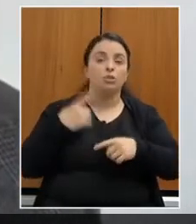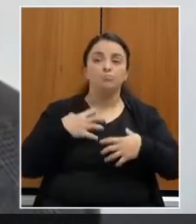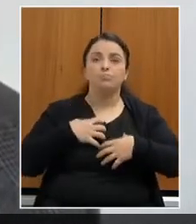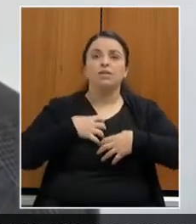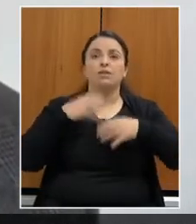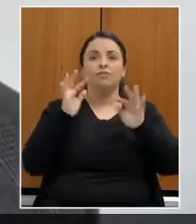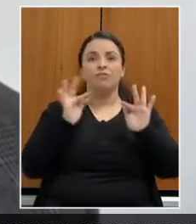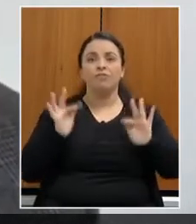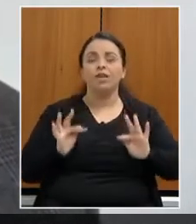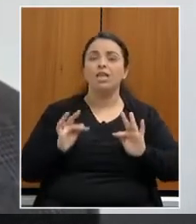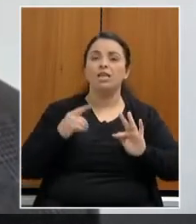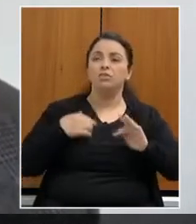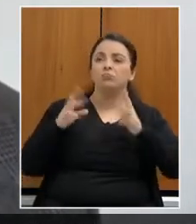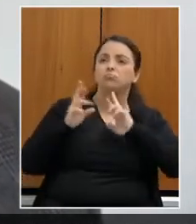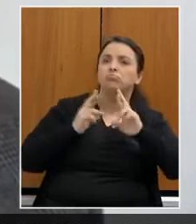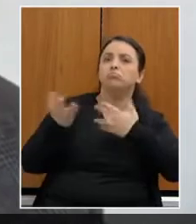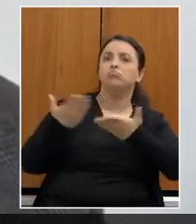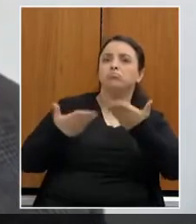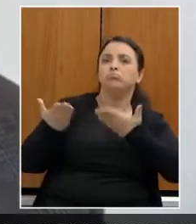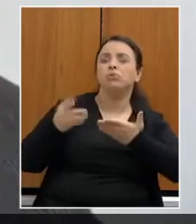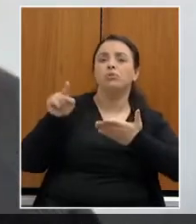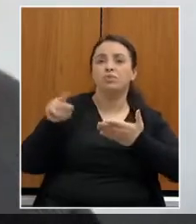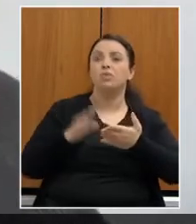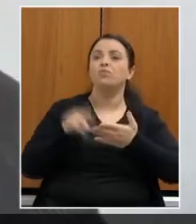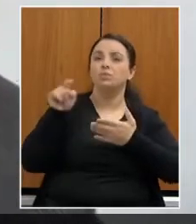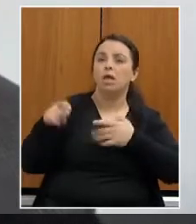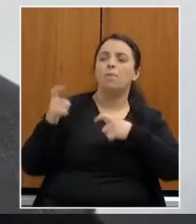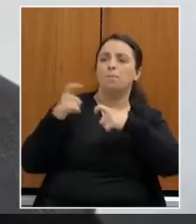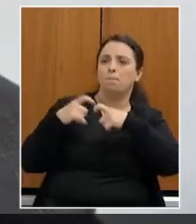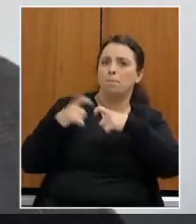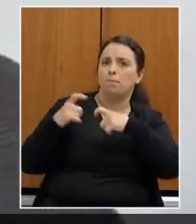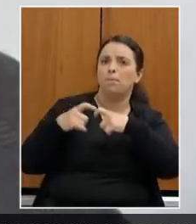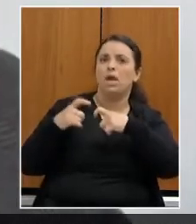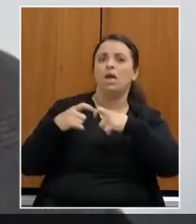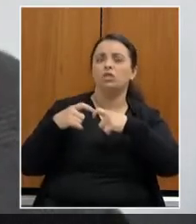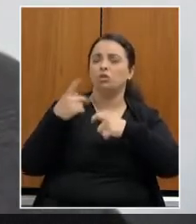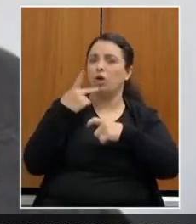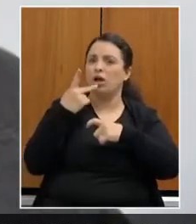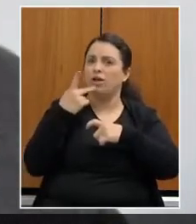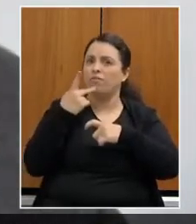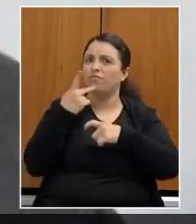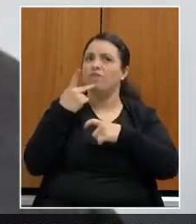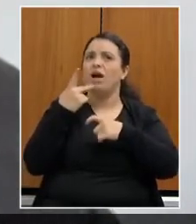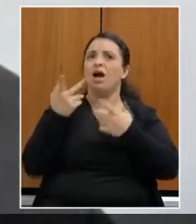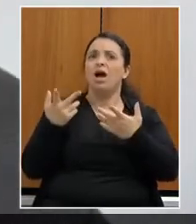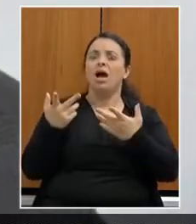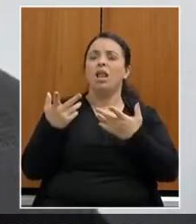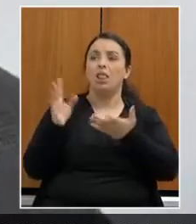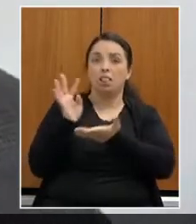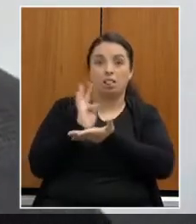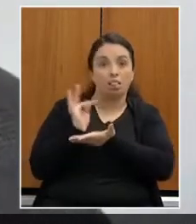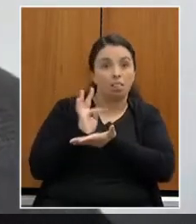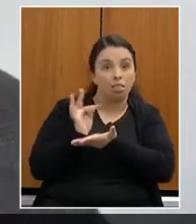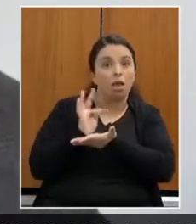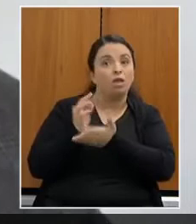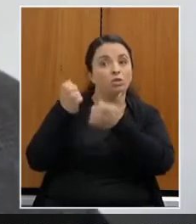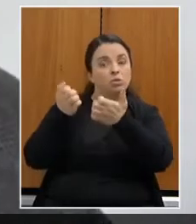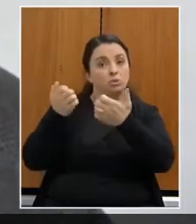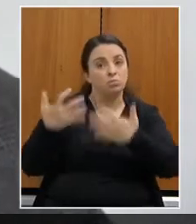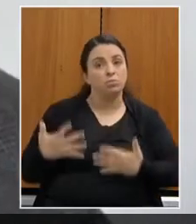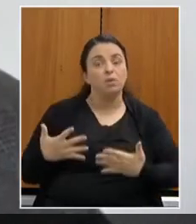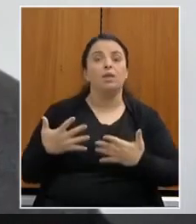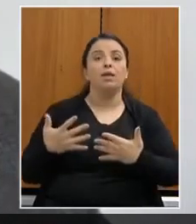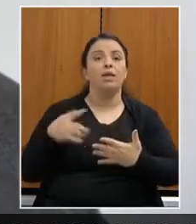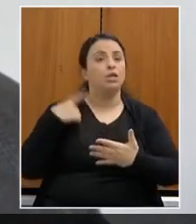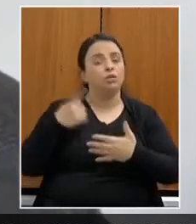o senhor médico fala literalmente a questão técnica e vamos